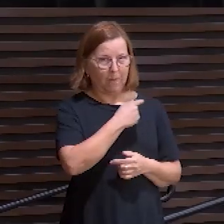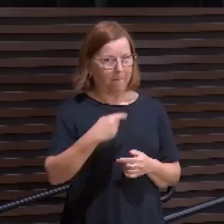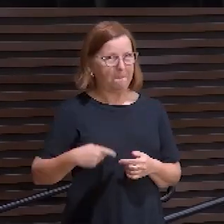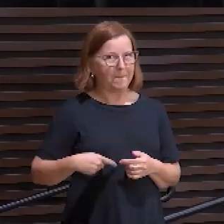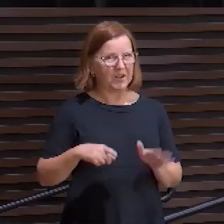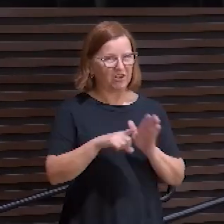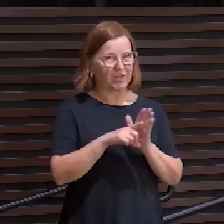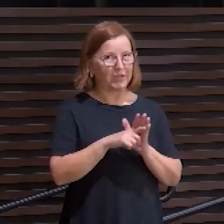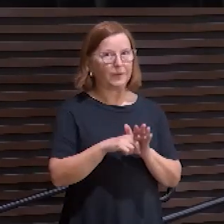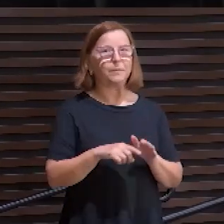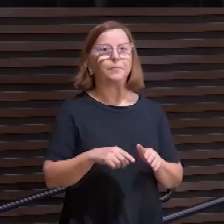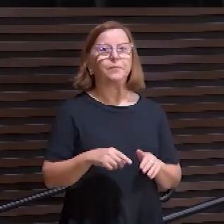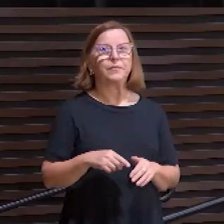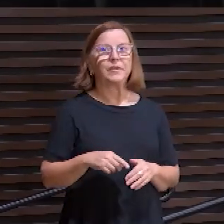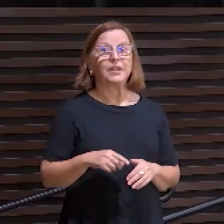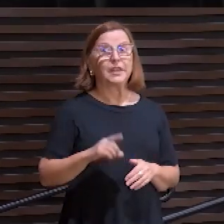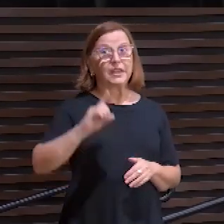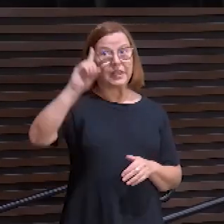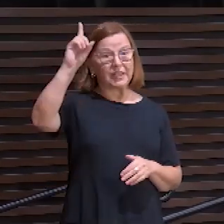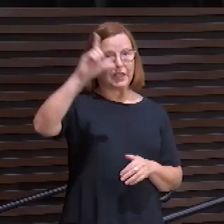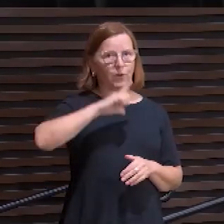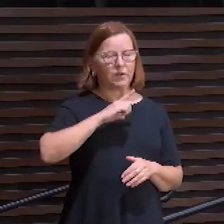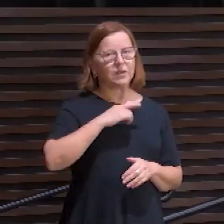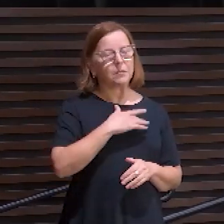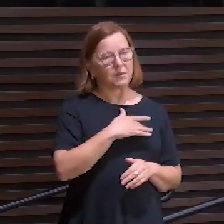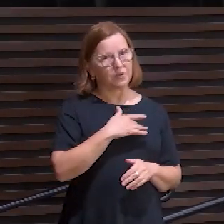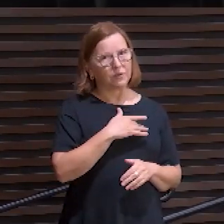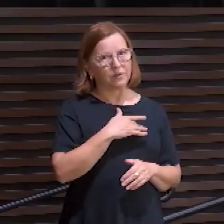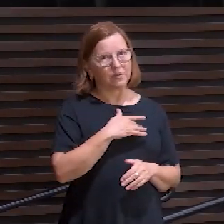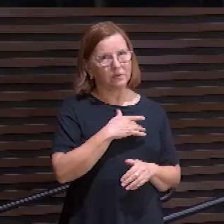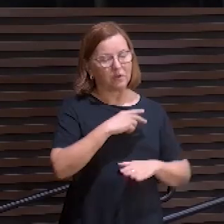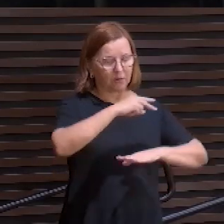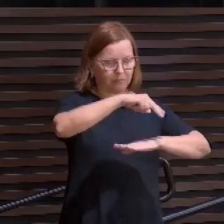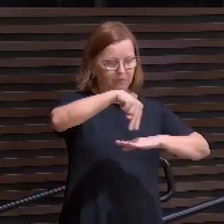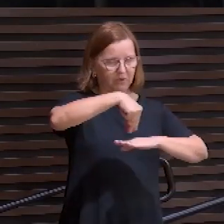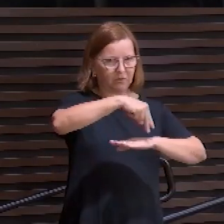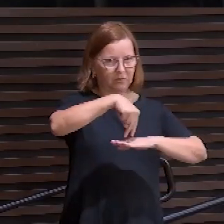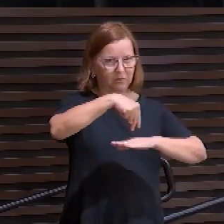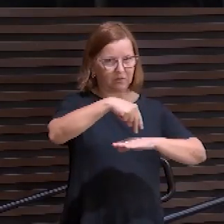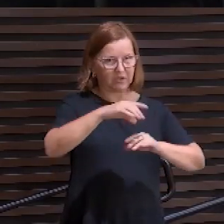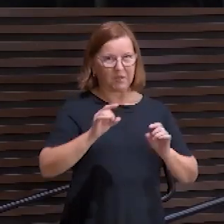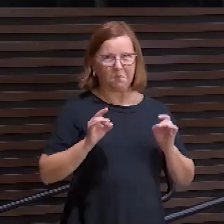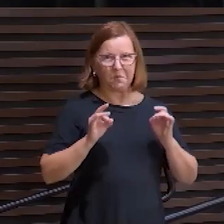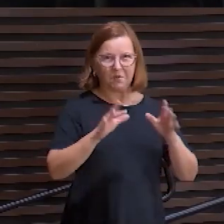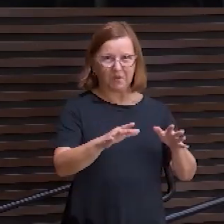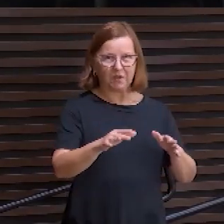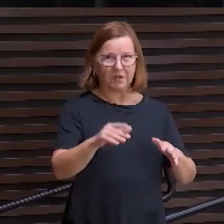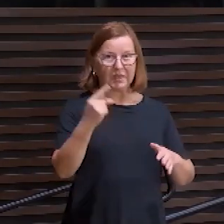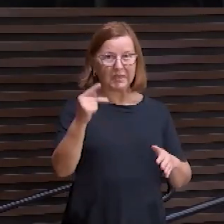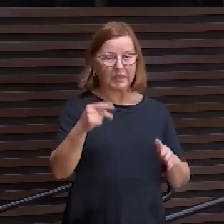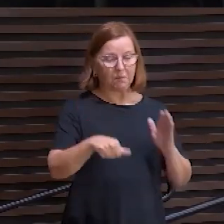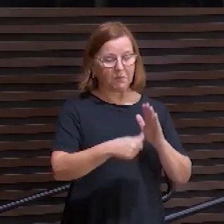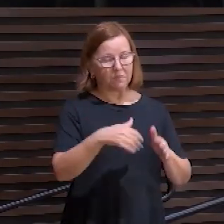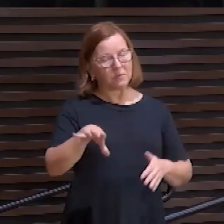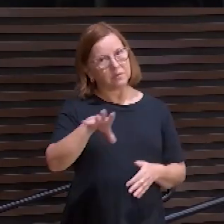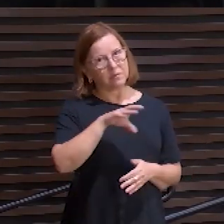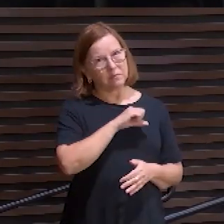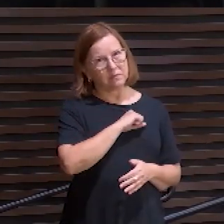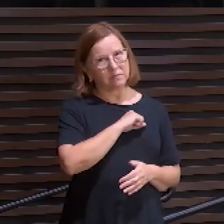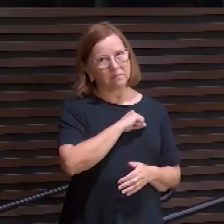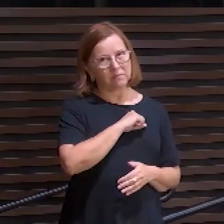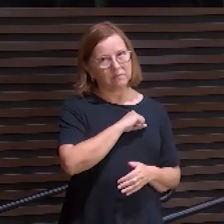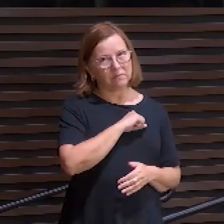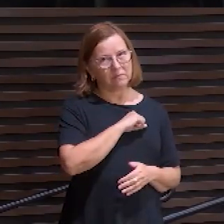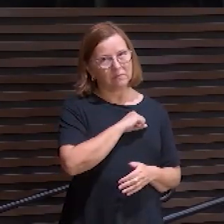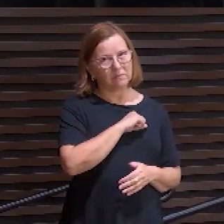Deus tenha misericórdia. Uma nação que abandona seu primeiro amor